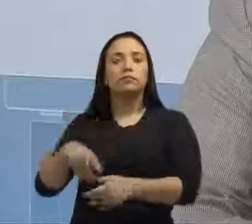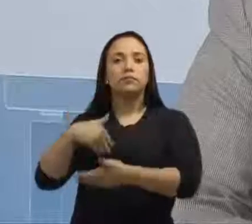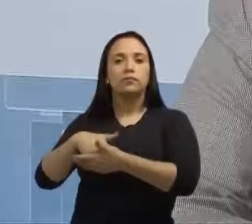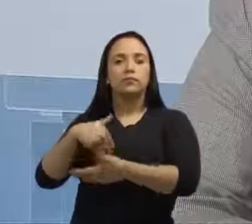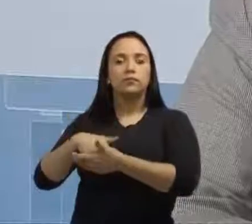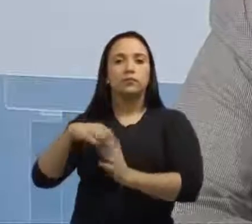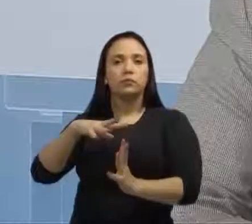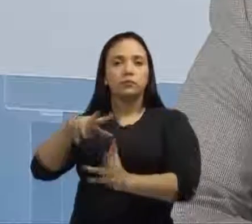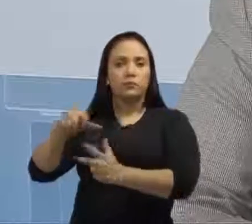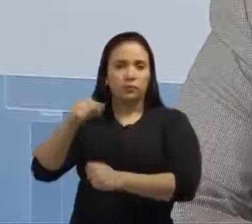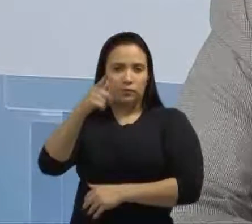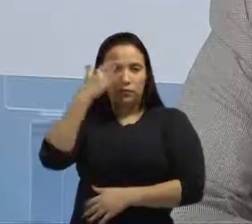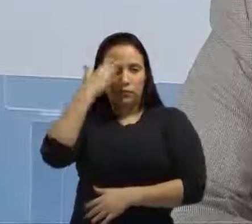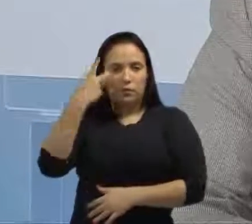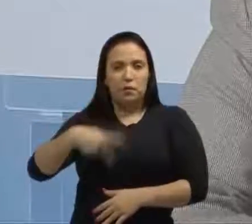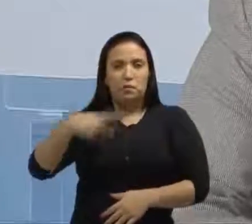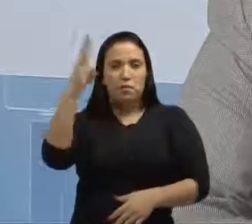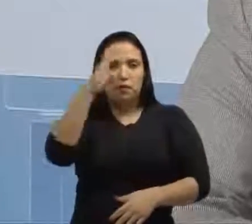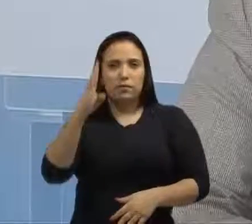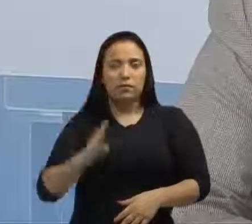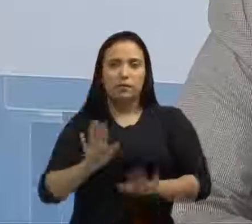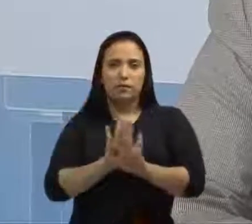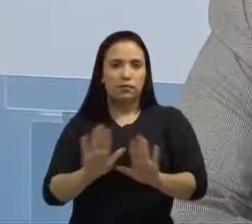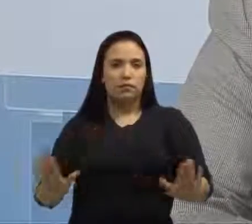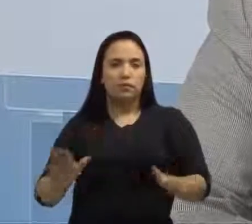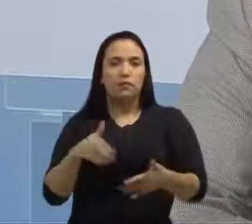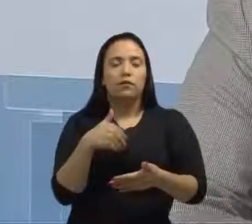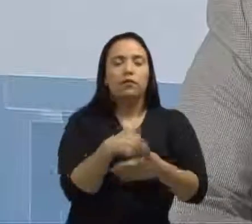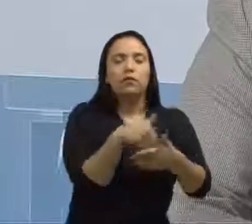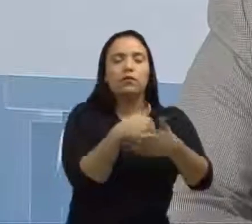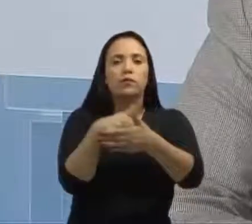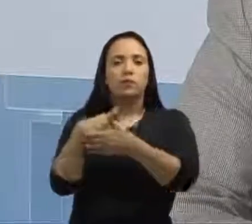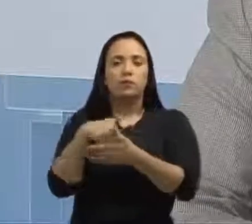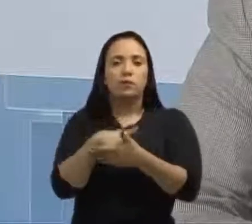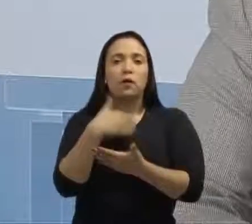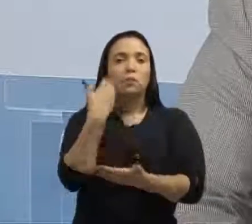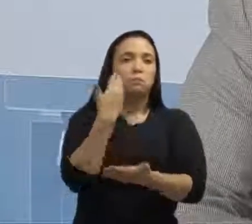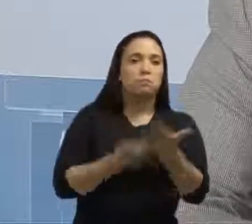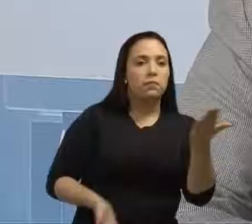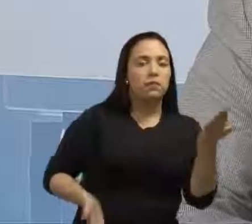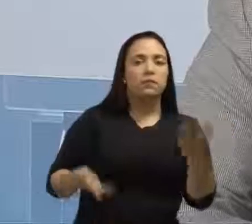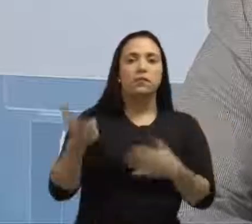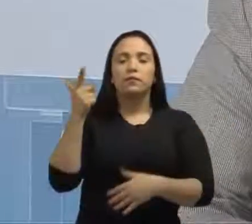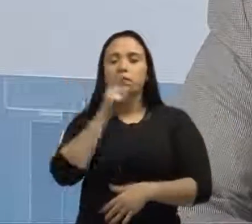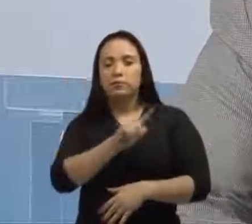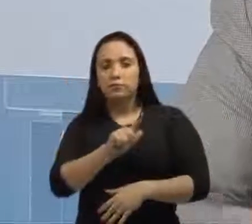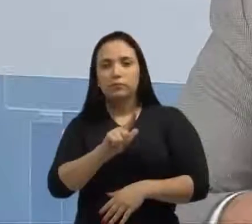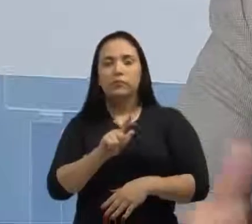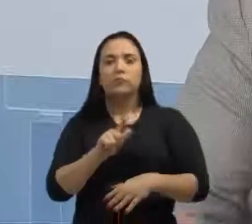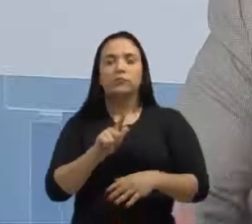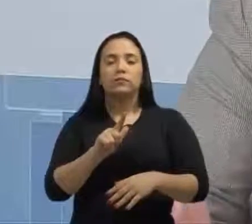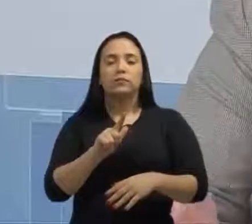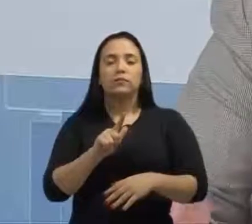e Copa do Mundo, né? O Brasil, que é o país de futebol, logo depois de ganhar ou perder a Copa,